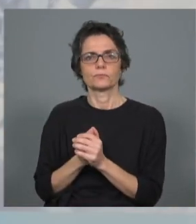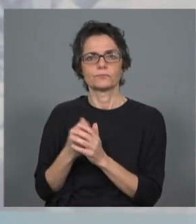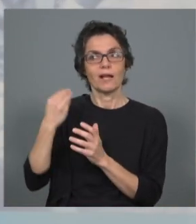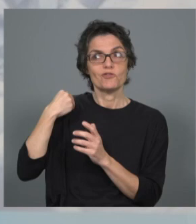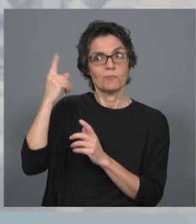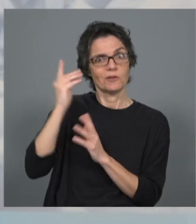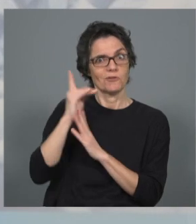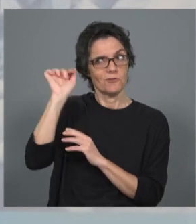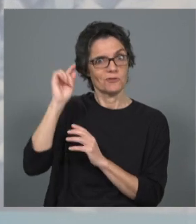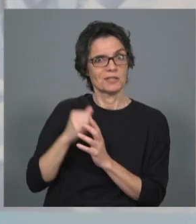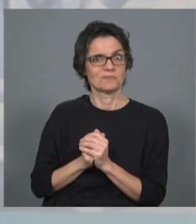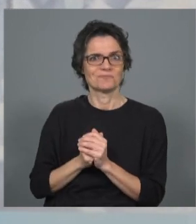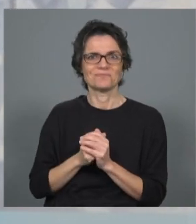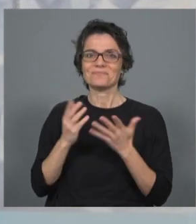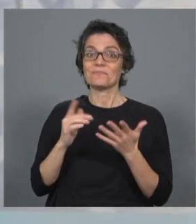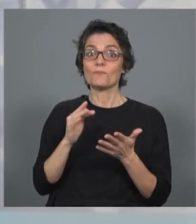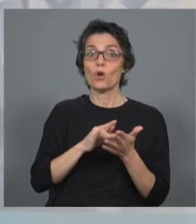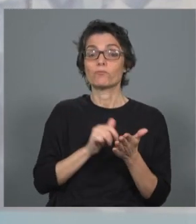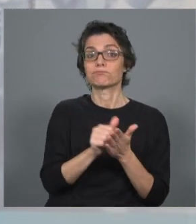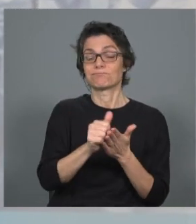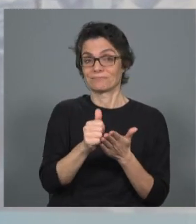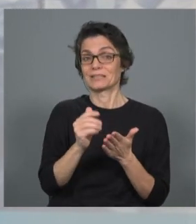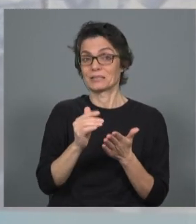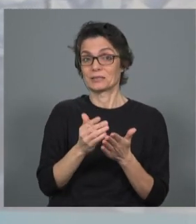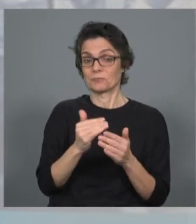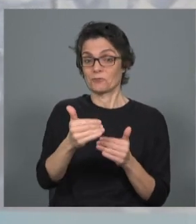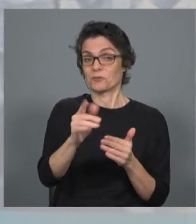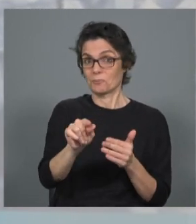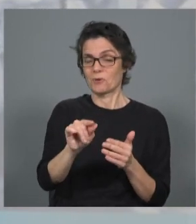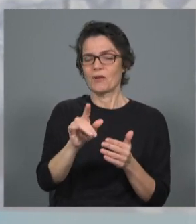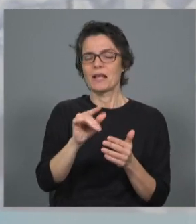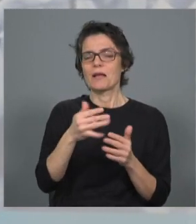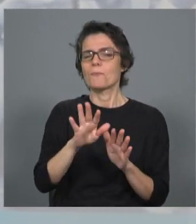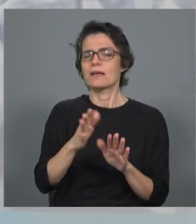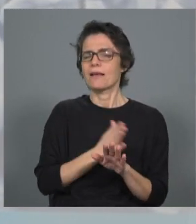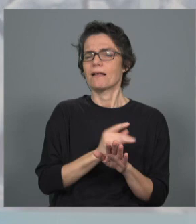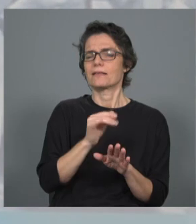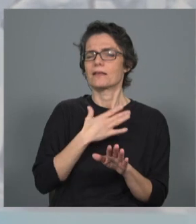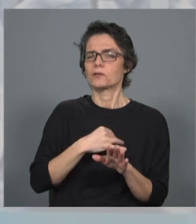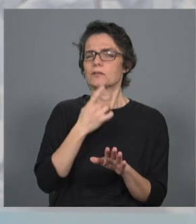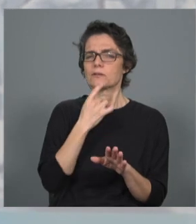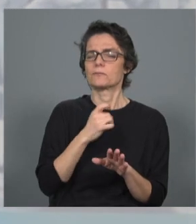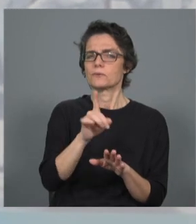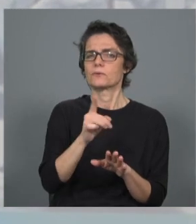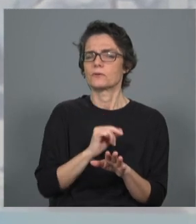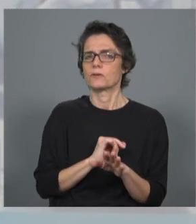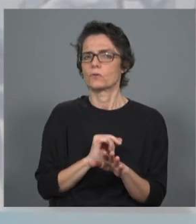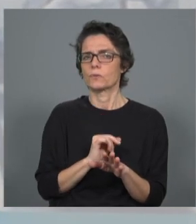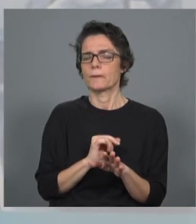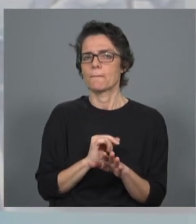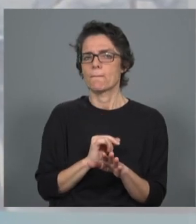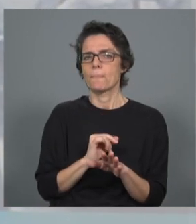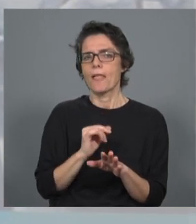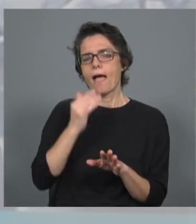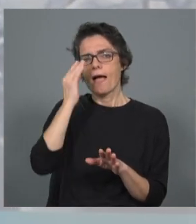vamos ao livro dos livros, a Bíblia, mas gostava de lhe perguntar que utilidade ou que meio pode ser